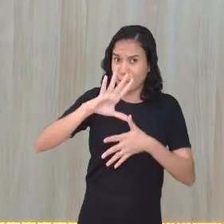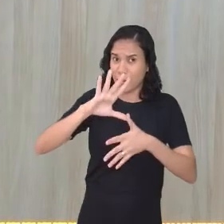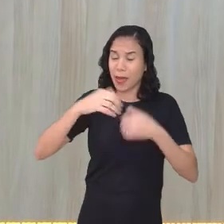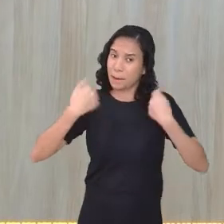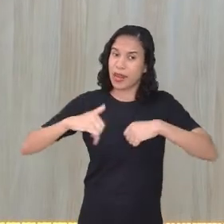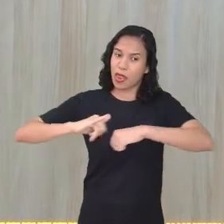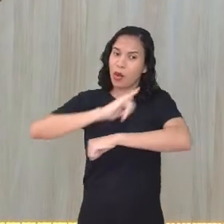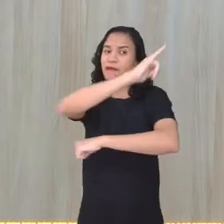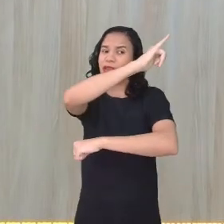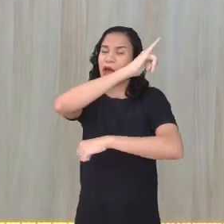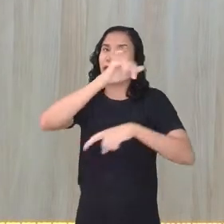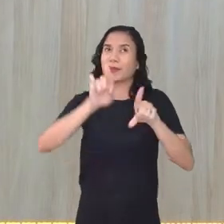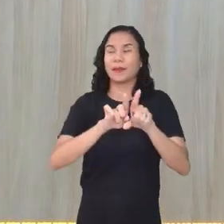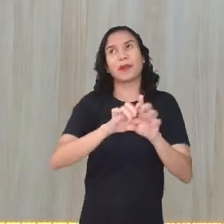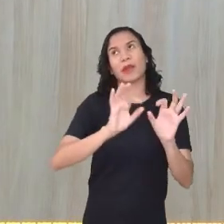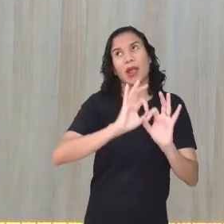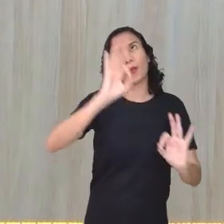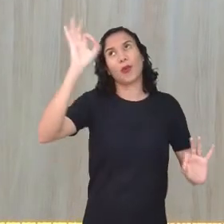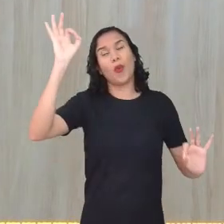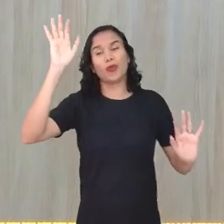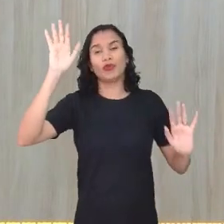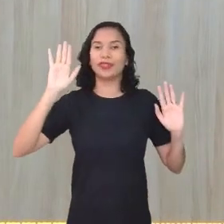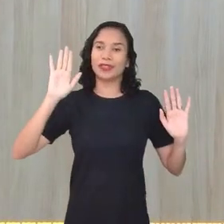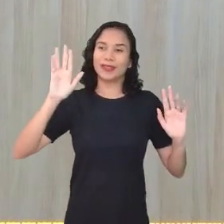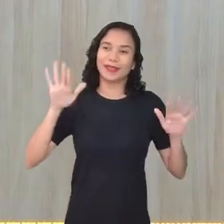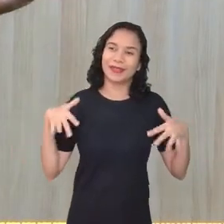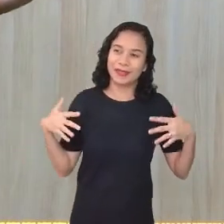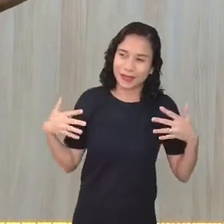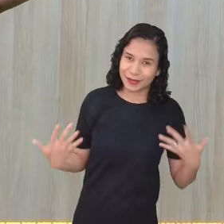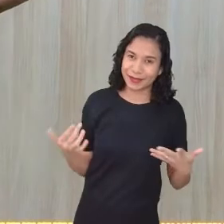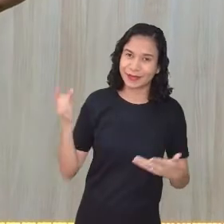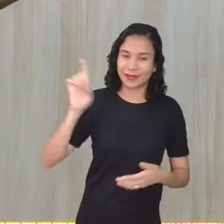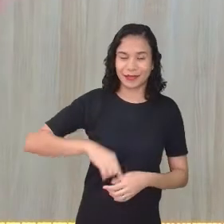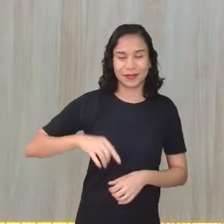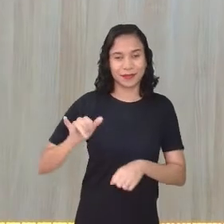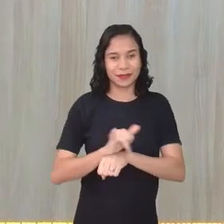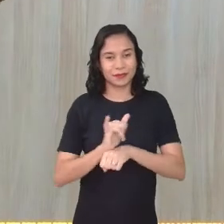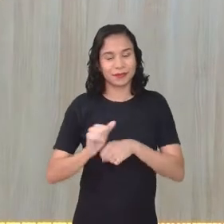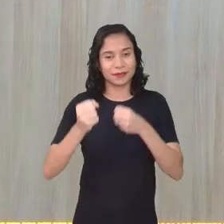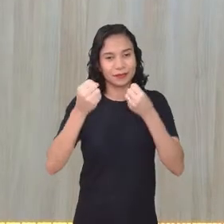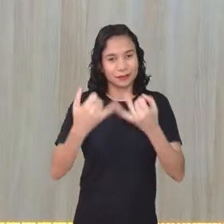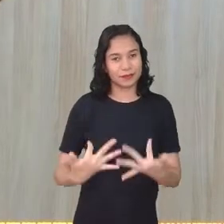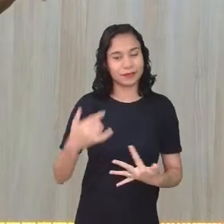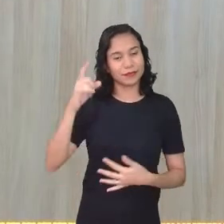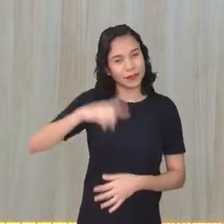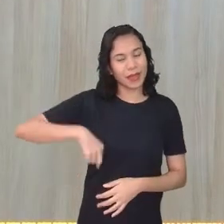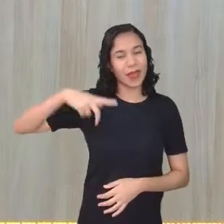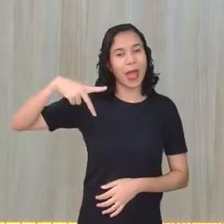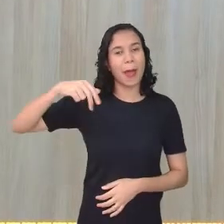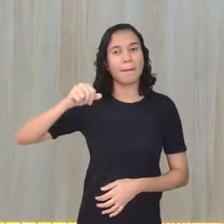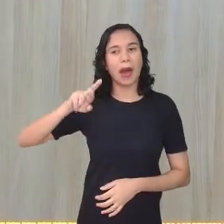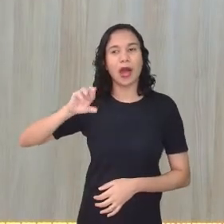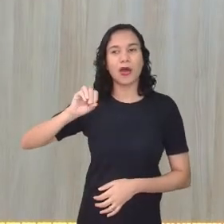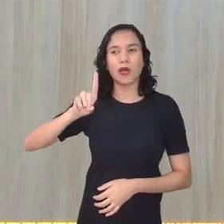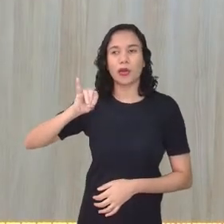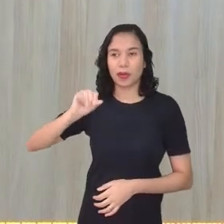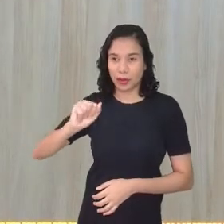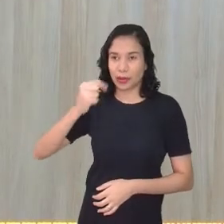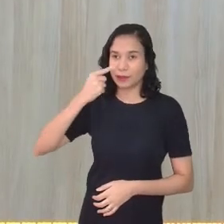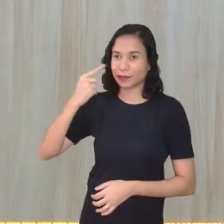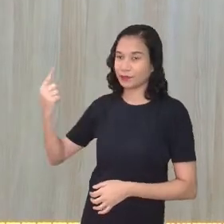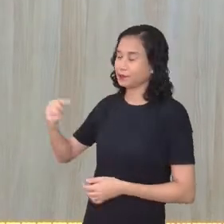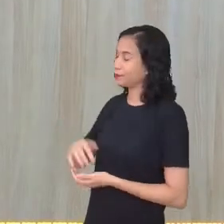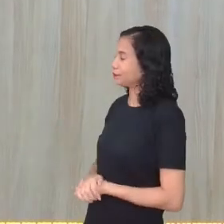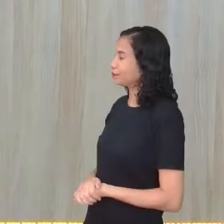de um aviãozinho, né? Porque Roma é muito longe. Então, essa forma de falar é uma paródia do ditado